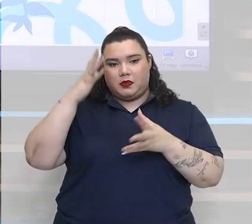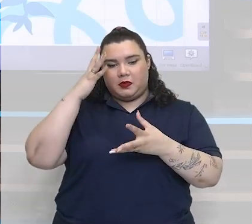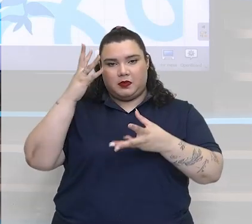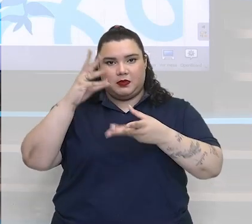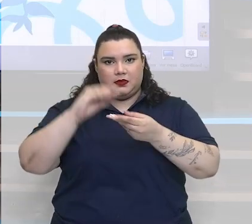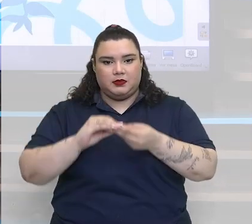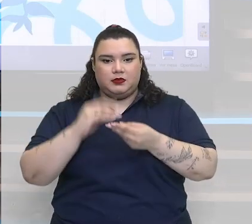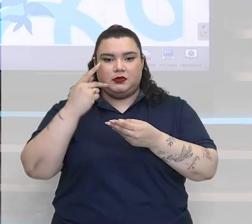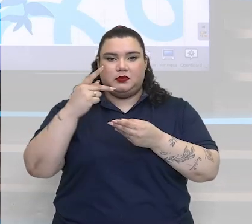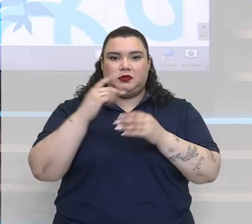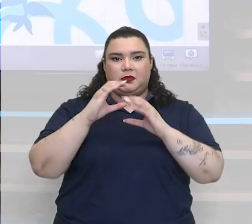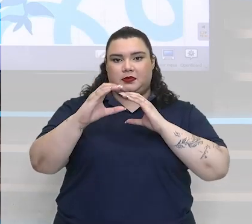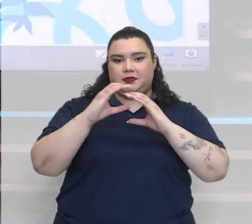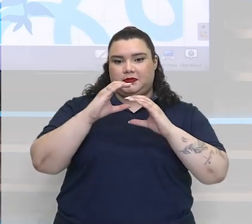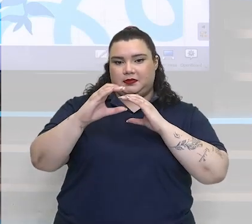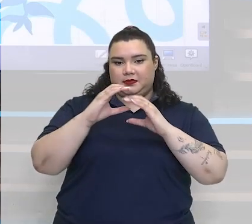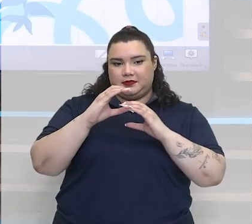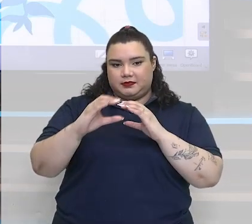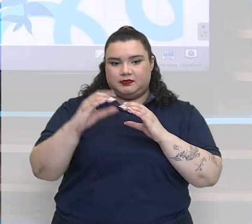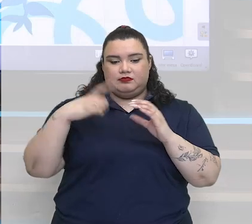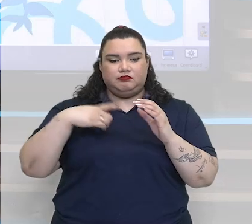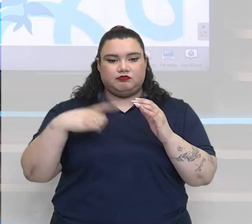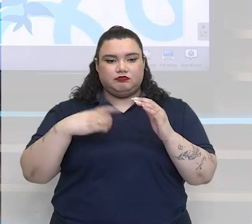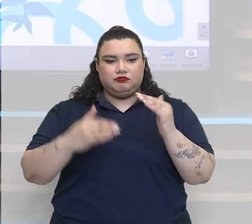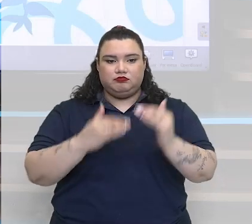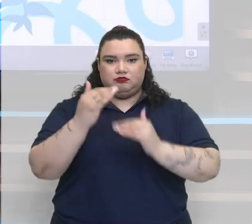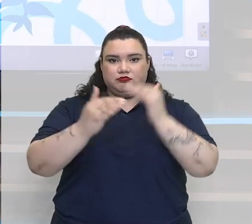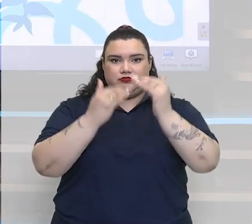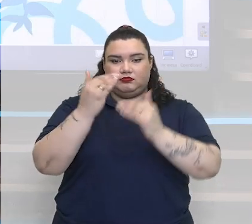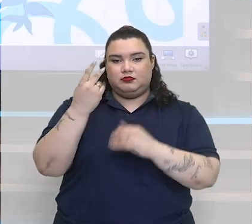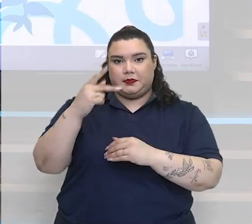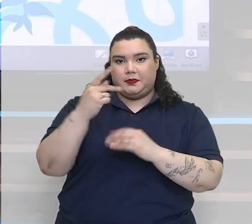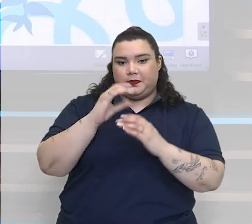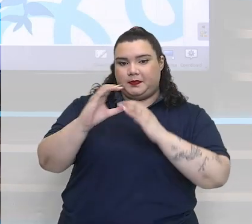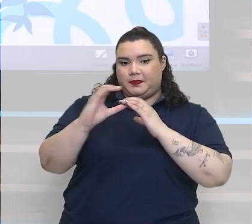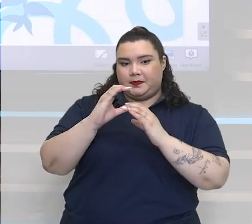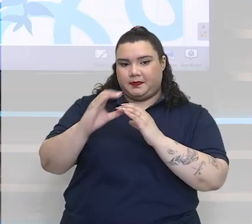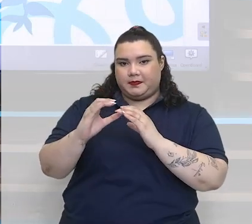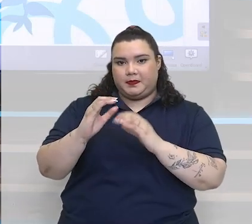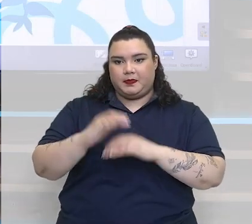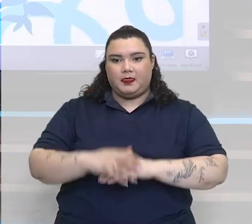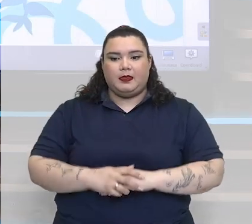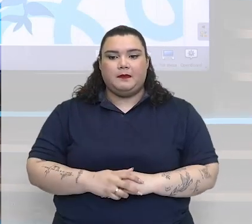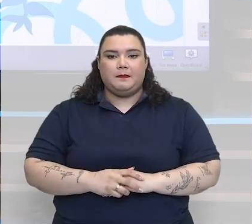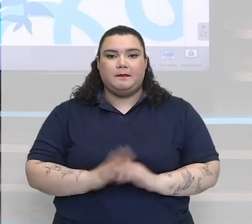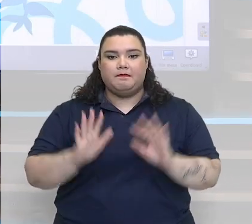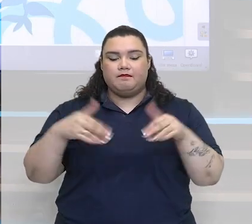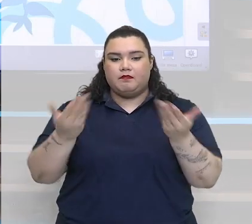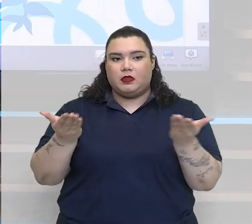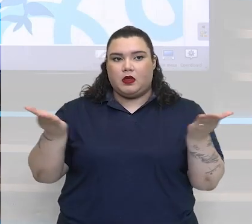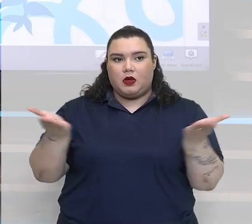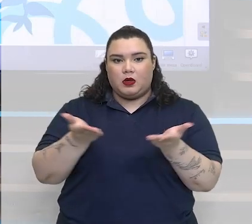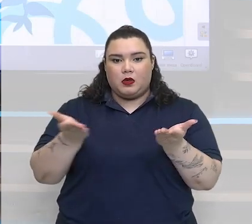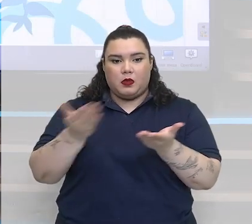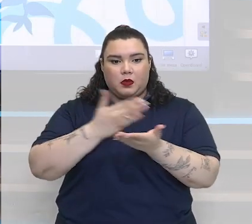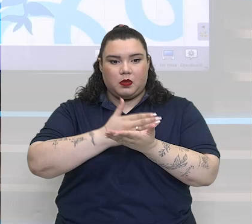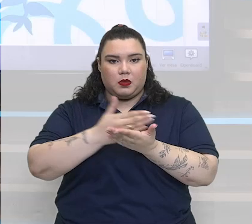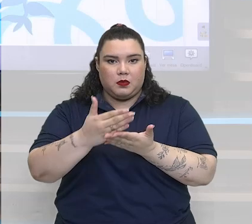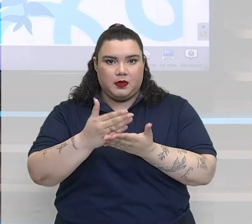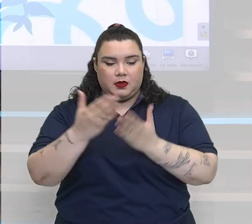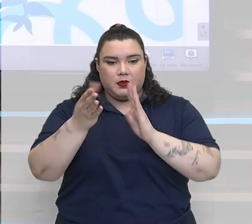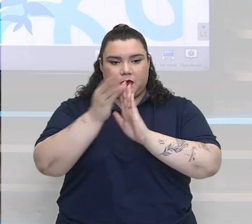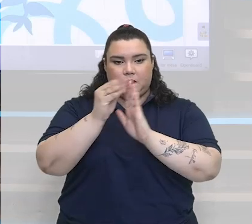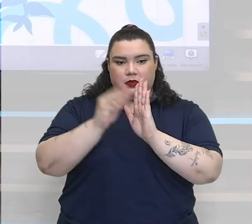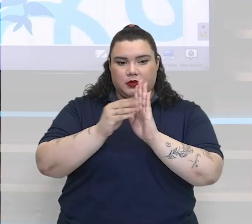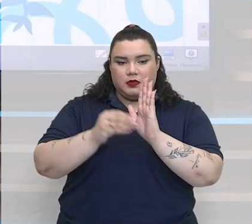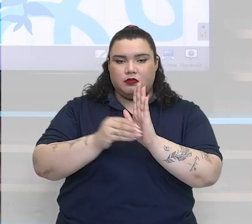entendimento para a sua comunicação, desenvolve a sua comunicação. Então, vamos iniciar este